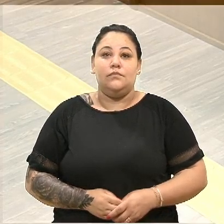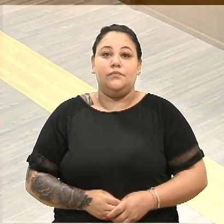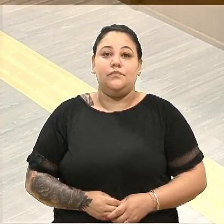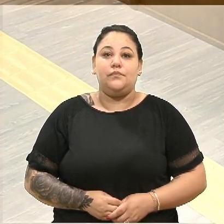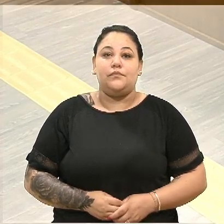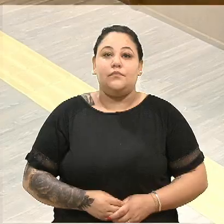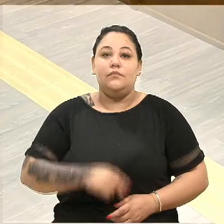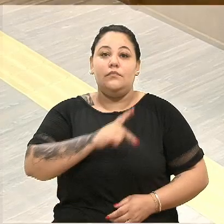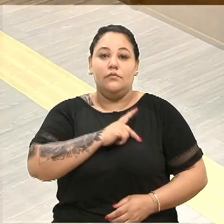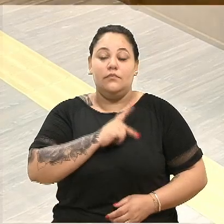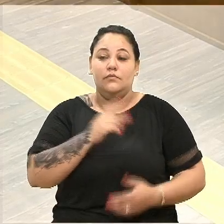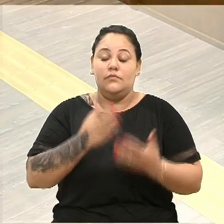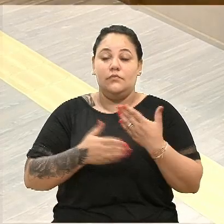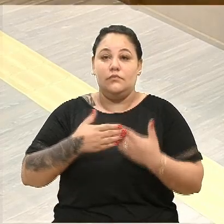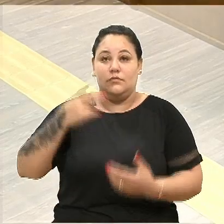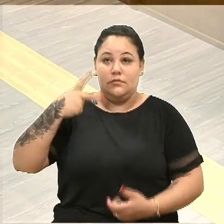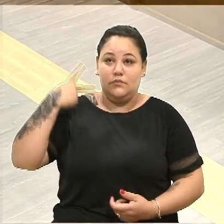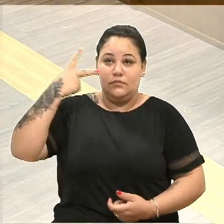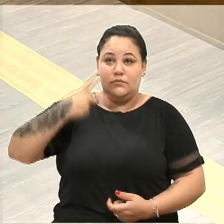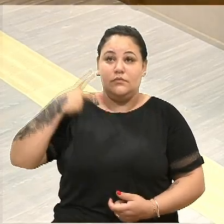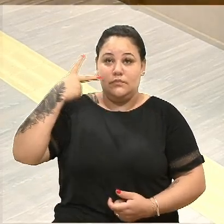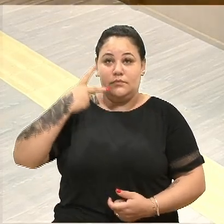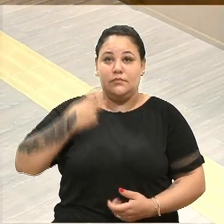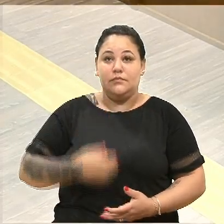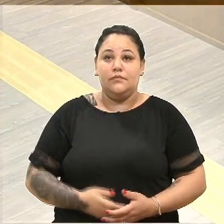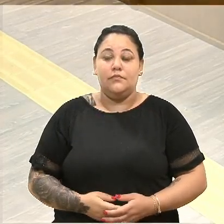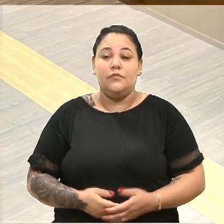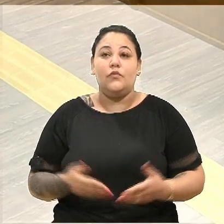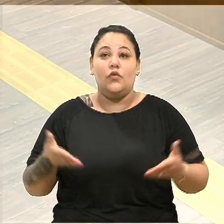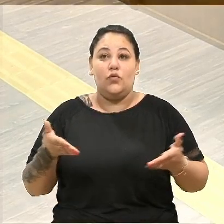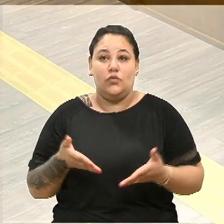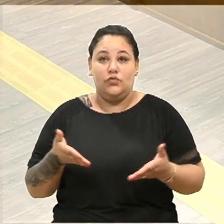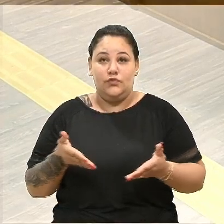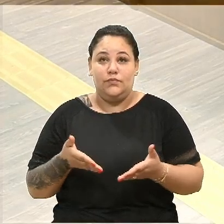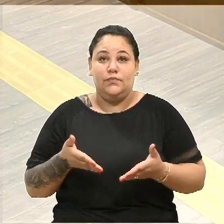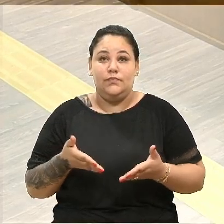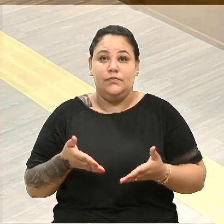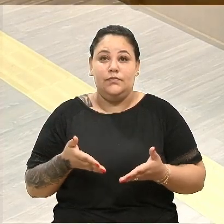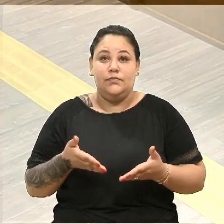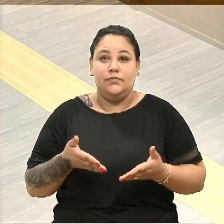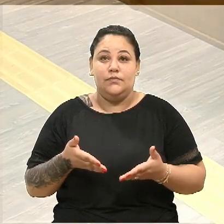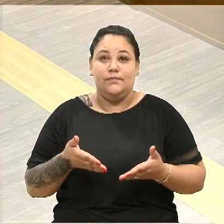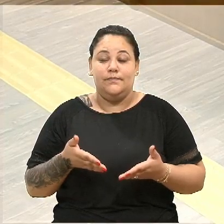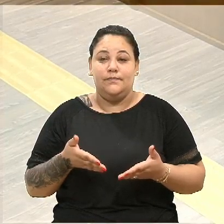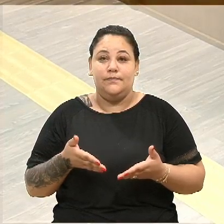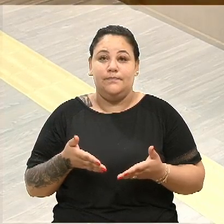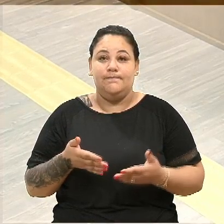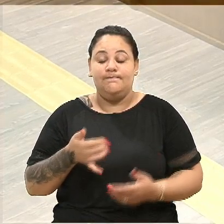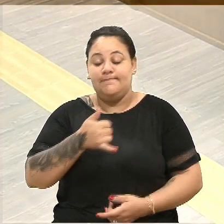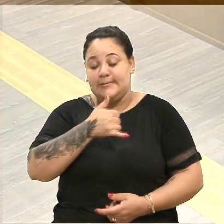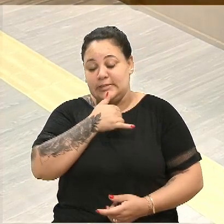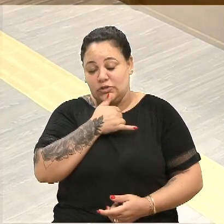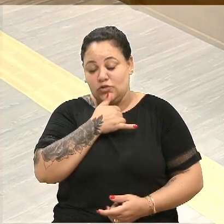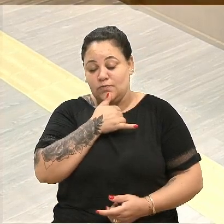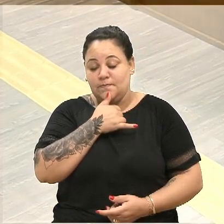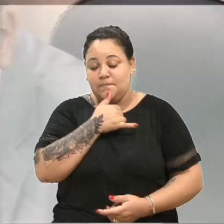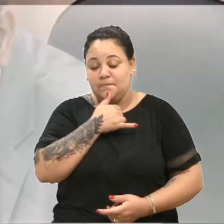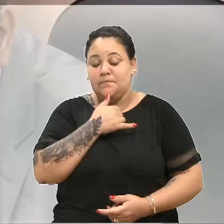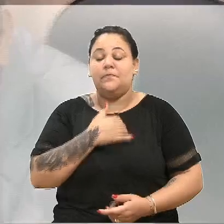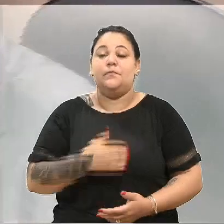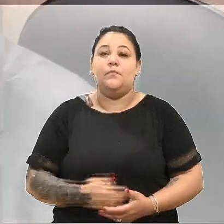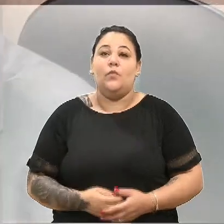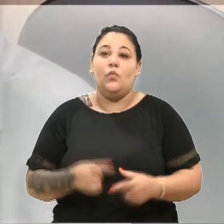Senhora presidente, senhoras e senhores vereadores, hoje um voto de pesar, não poderia ser diferente, a um dos